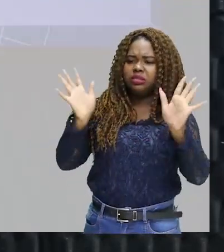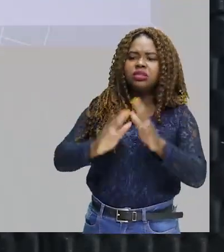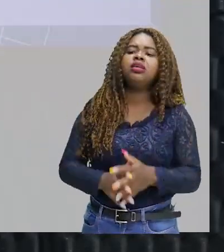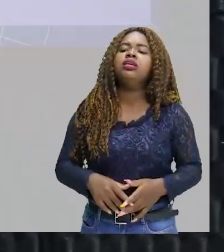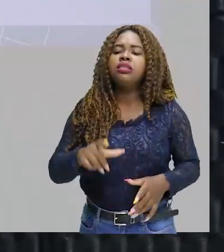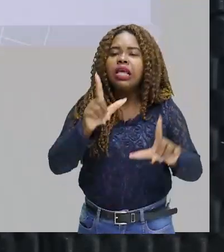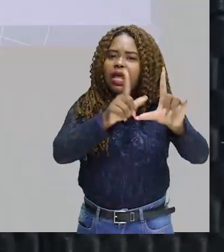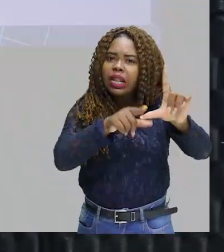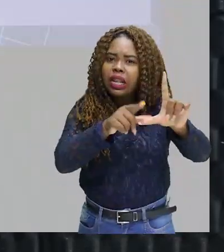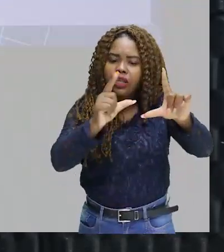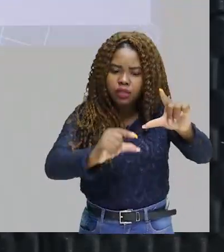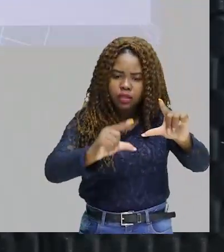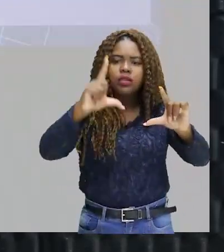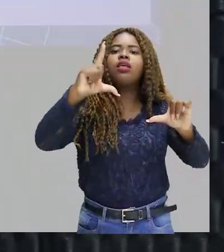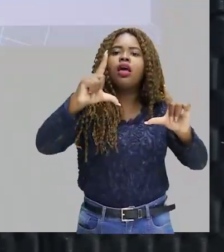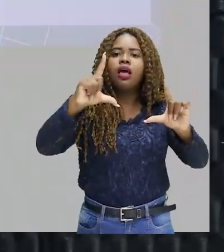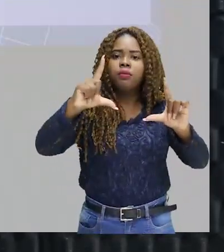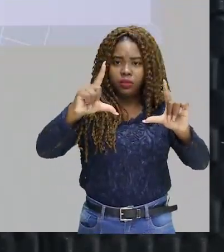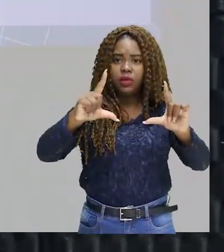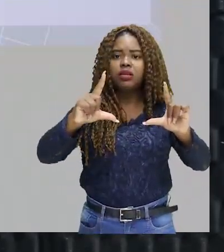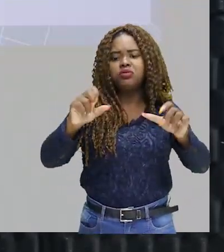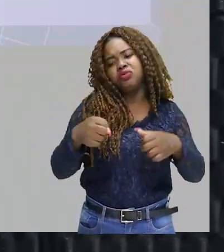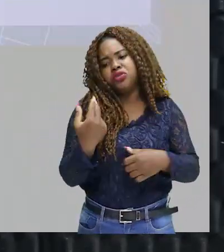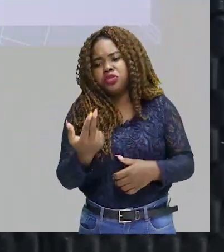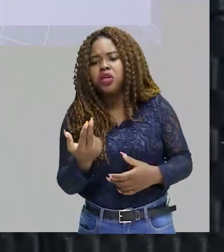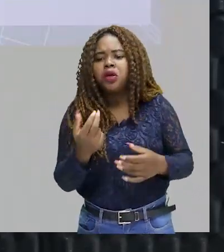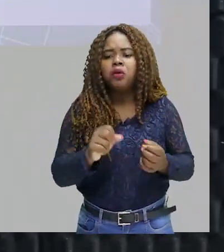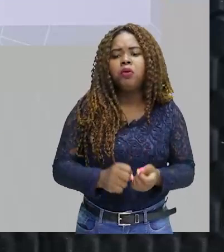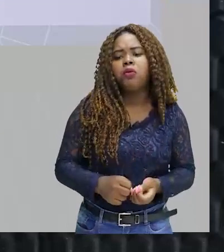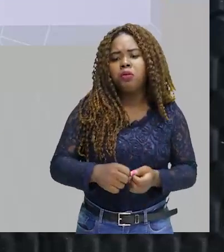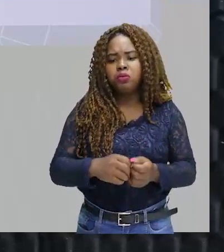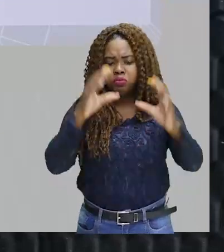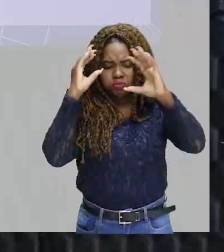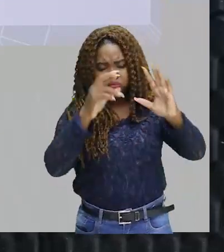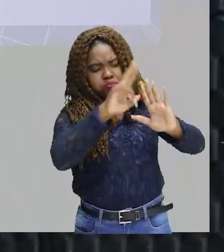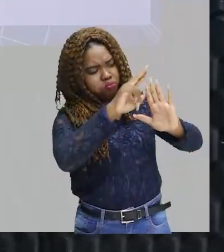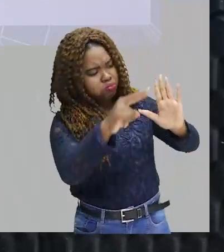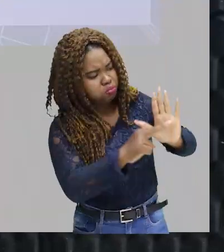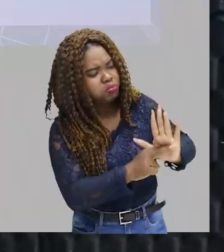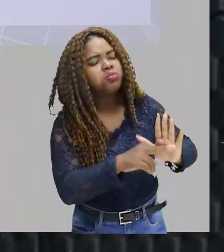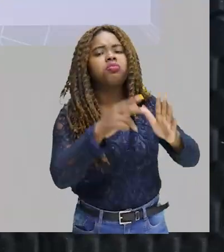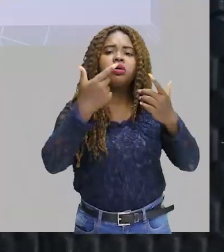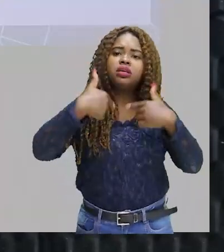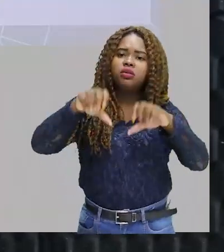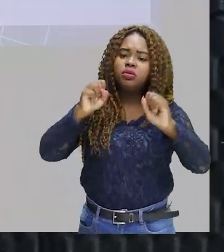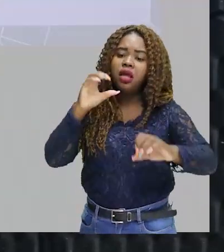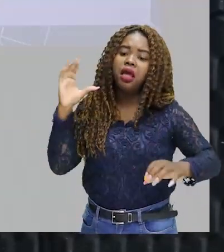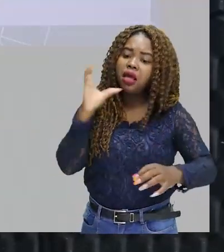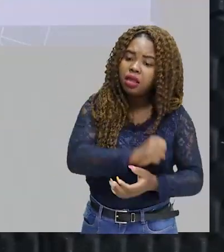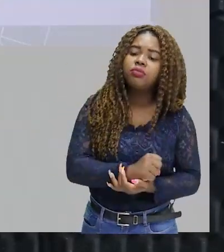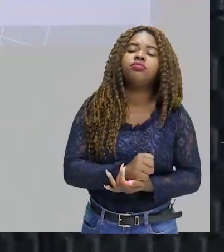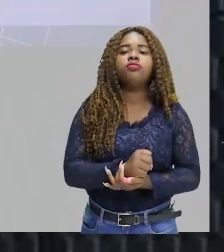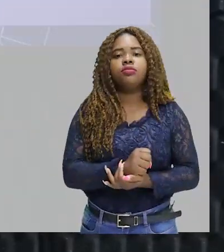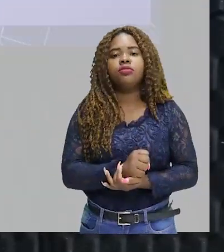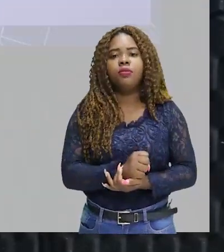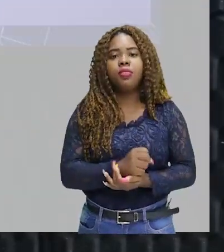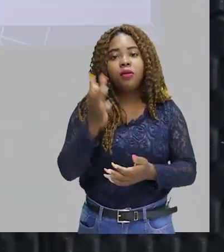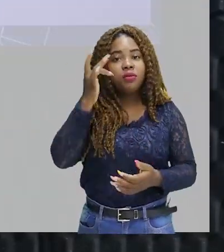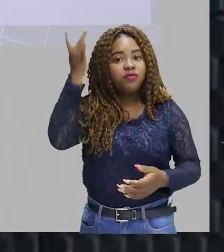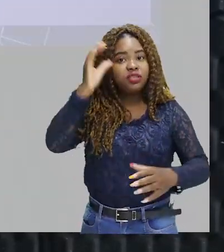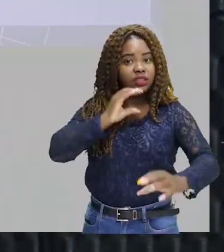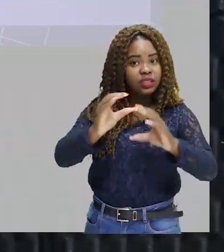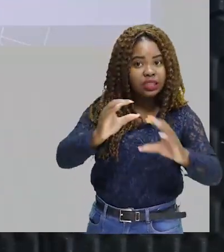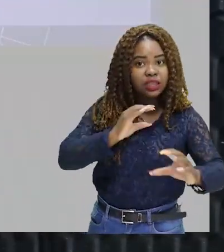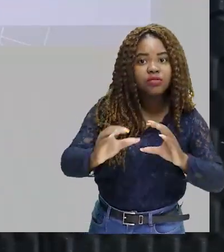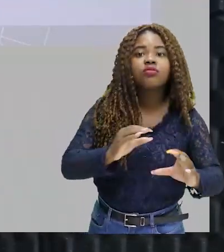usar a pontuação de forma adequada e vão fazendo aí vários recursos para que tenha uma linguagem mais rápida, mais dinâmica. Claro que cada um